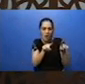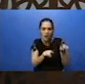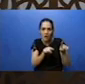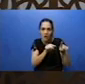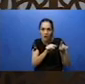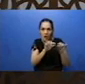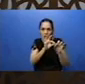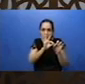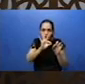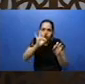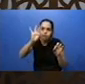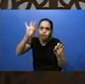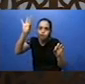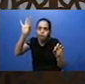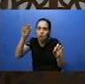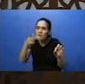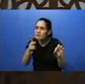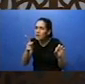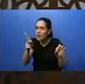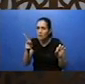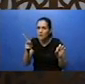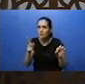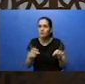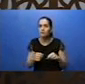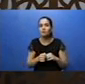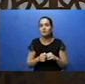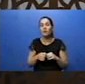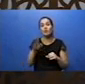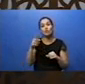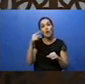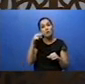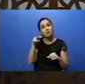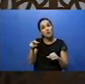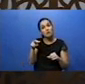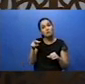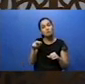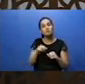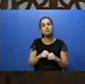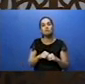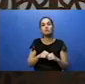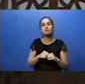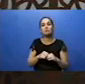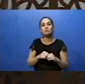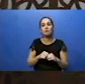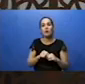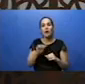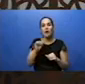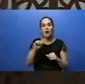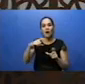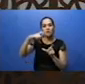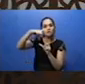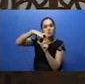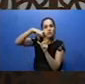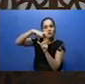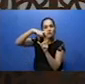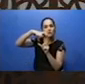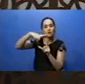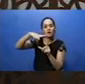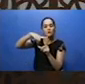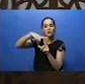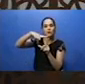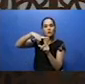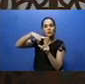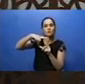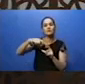Se quiser colocar uma setinha, já identifica a hipotenusa. Colocar uma seta saindo do ângulo de